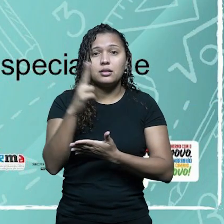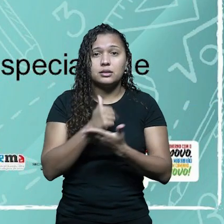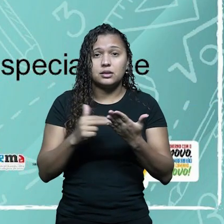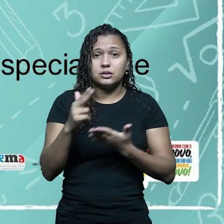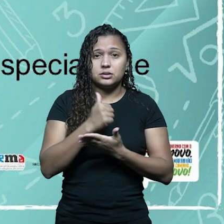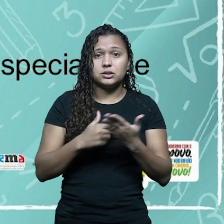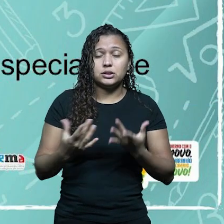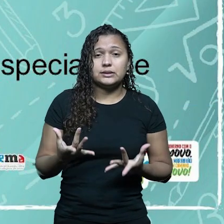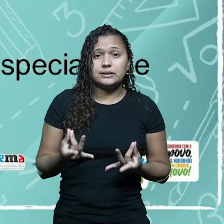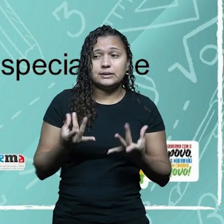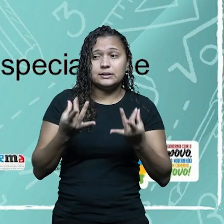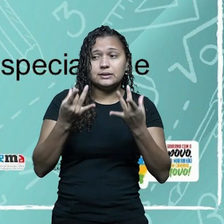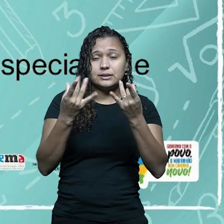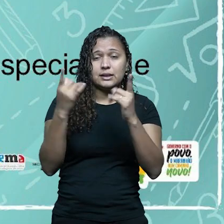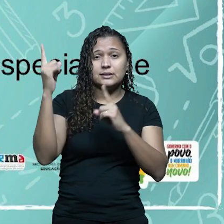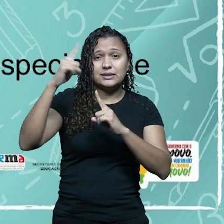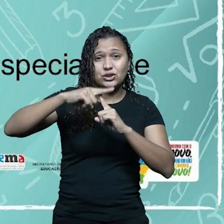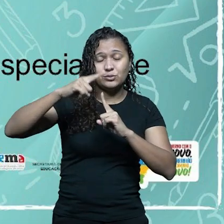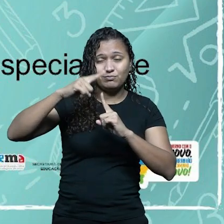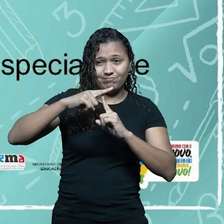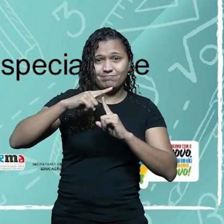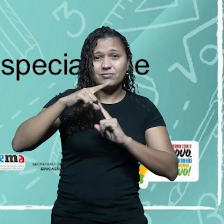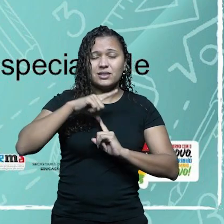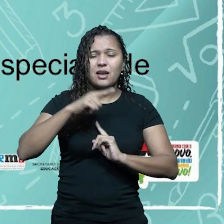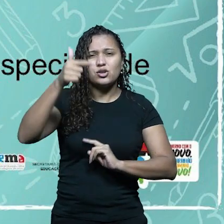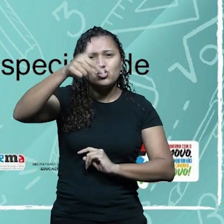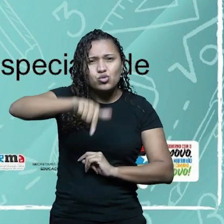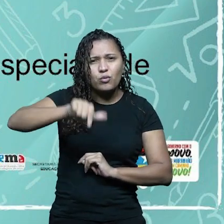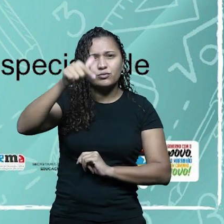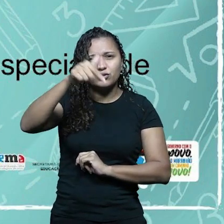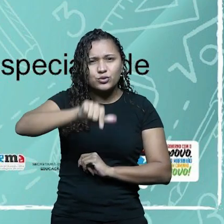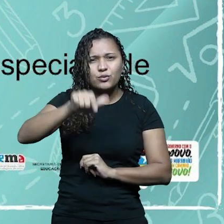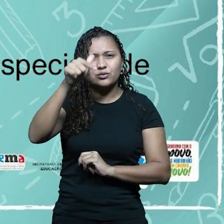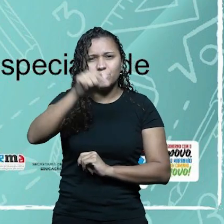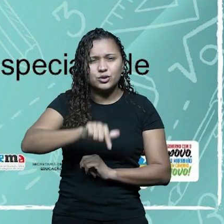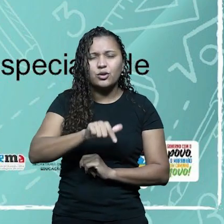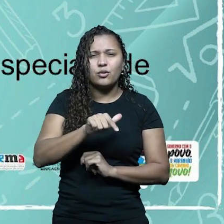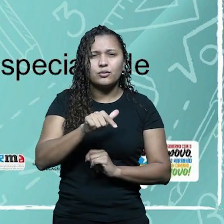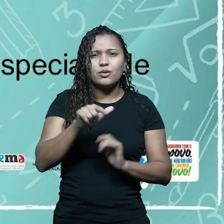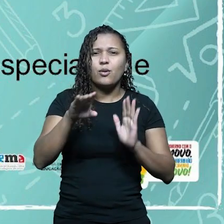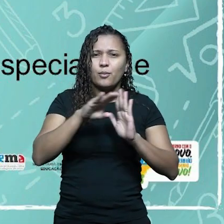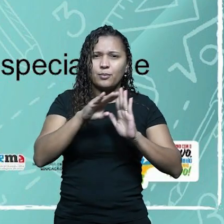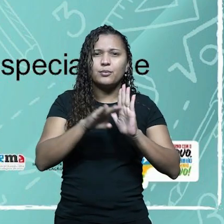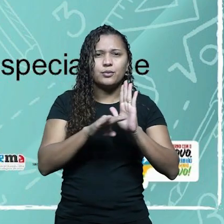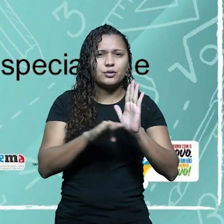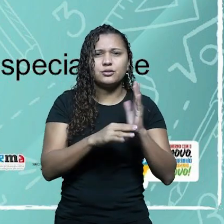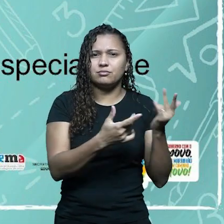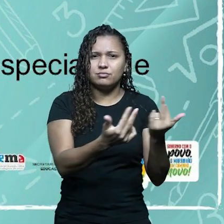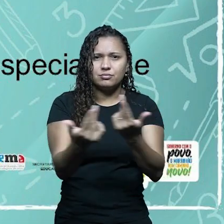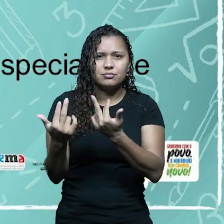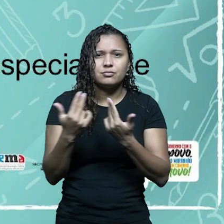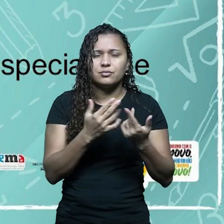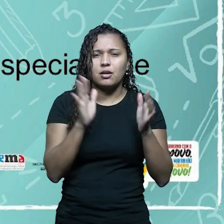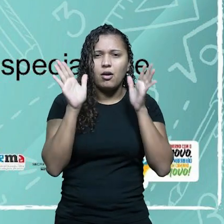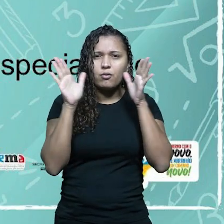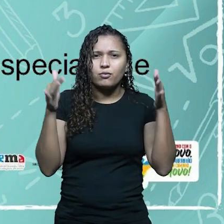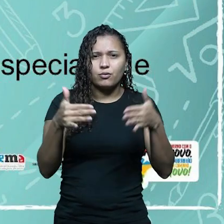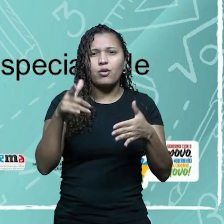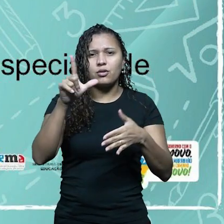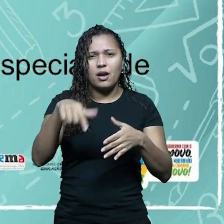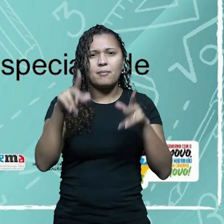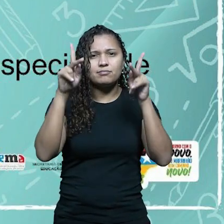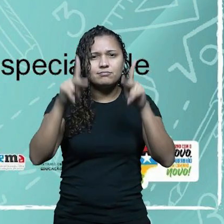de detalhes típicos mostram detalhes que se repetem várias vezes em um mesmo projeto, tendo a